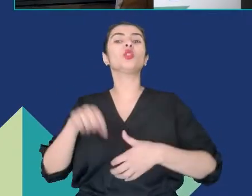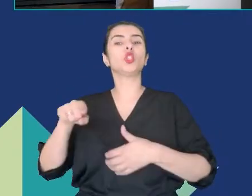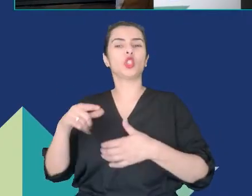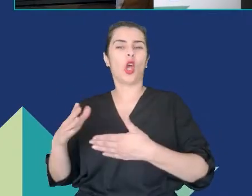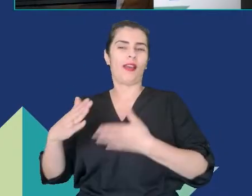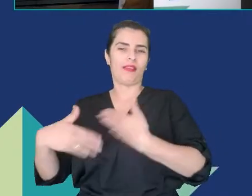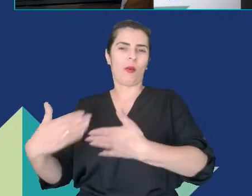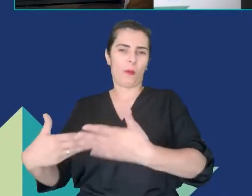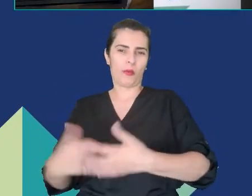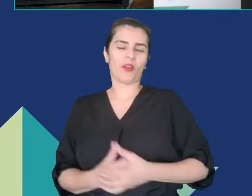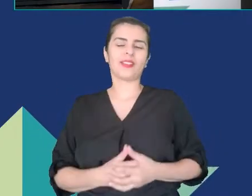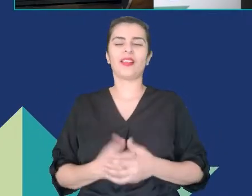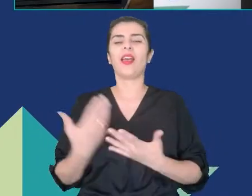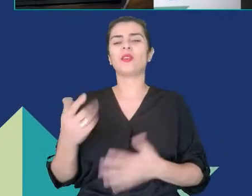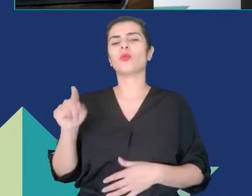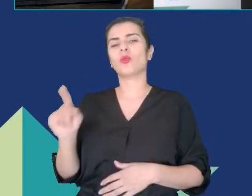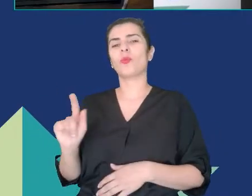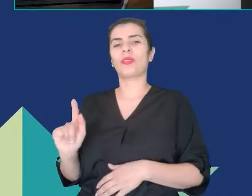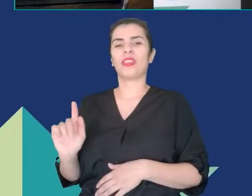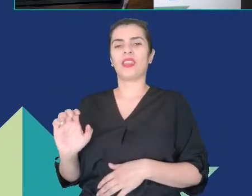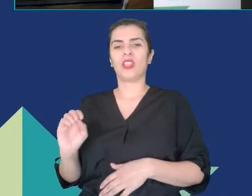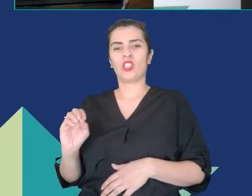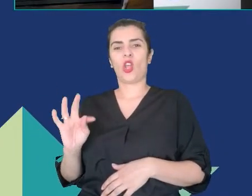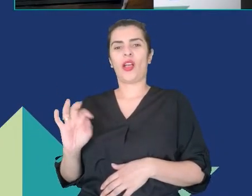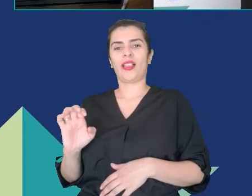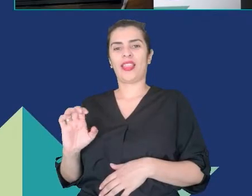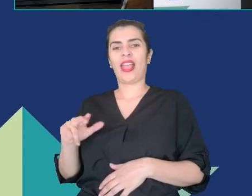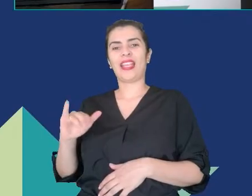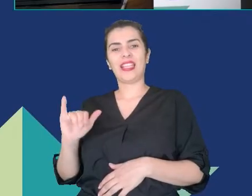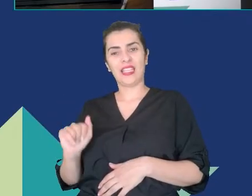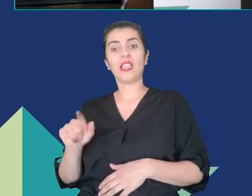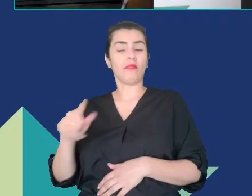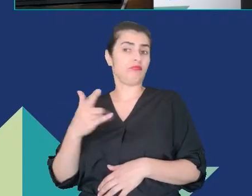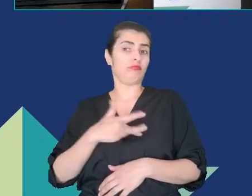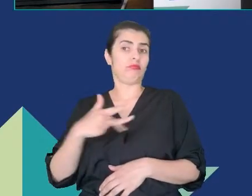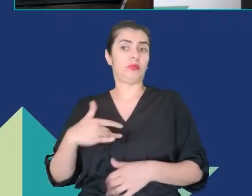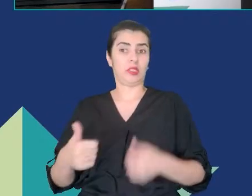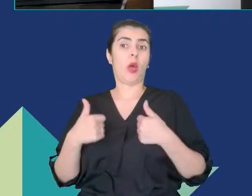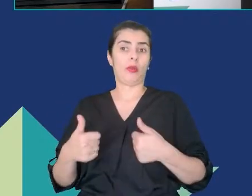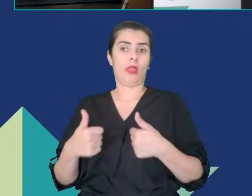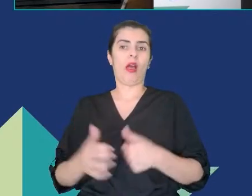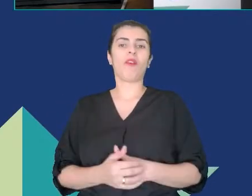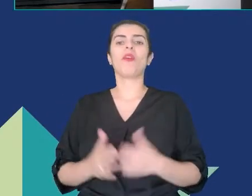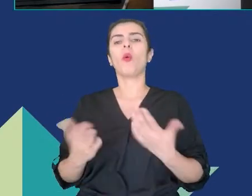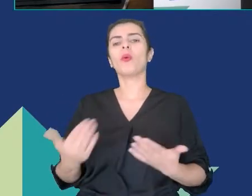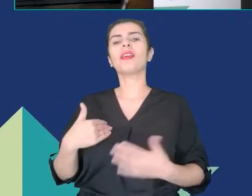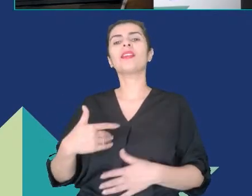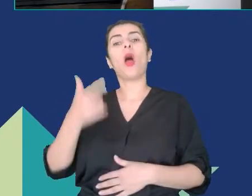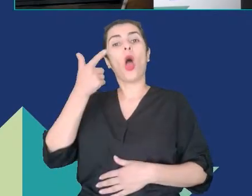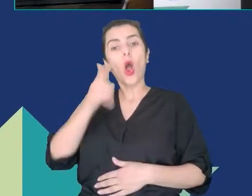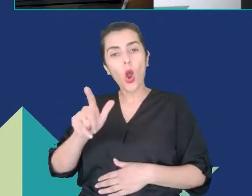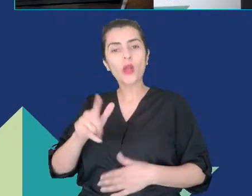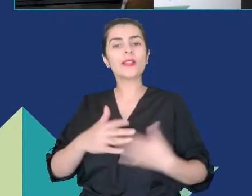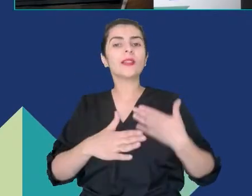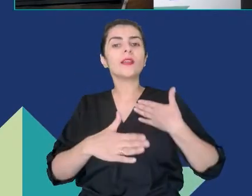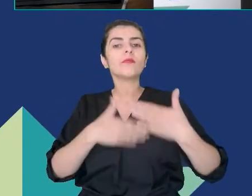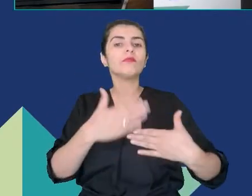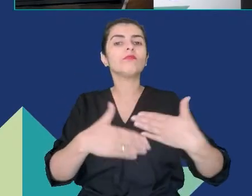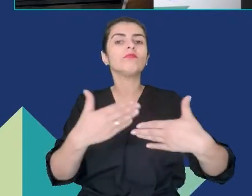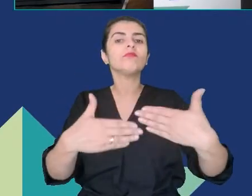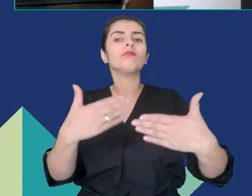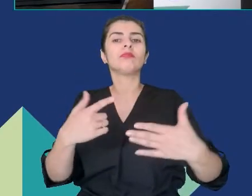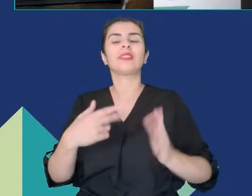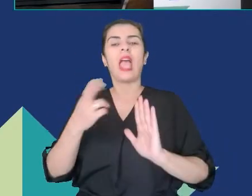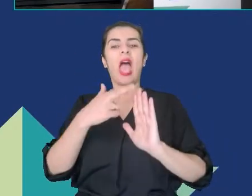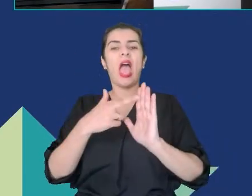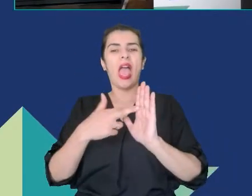geotecnia foi saudável, a gente conseguiu seguir o fluxo de critérios de aprovação de